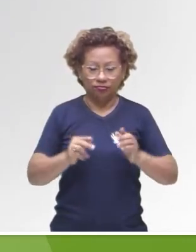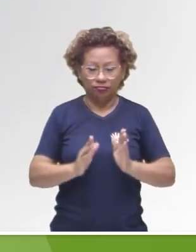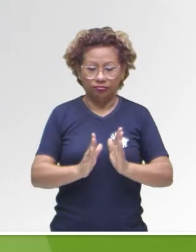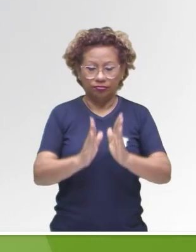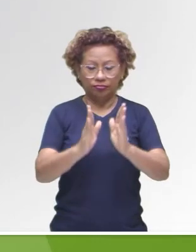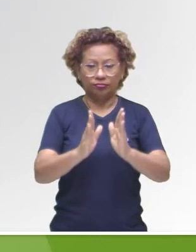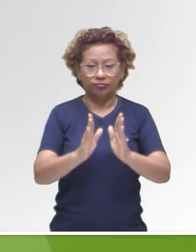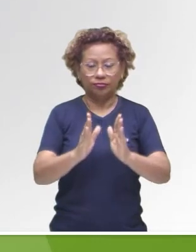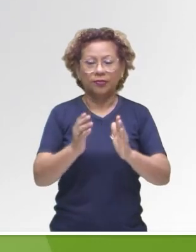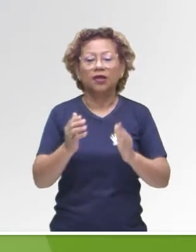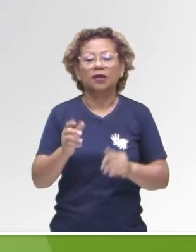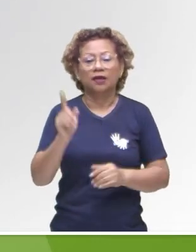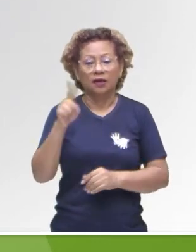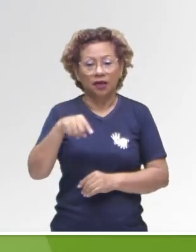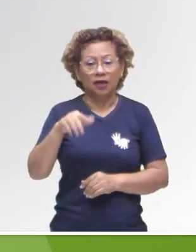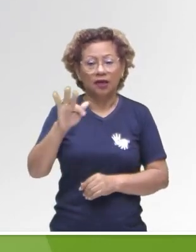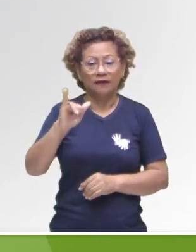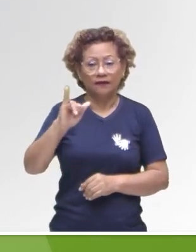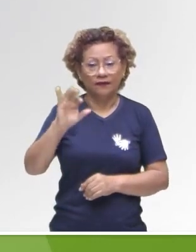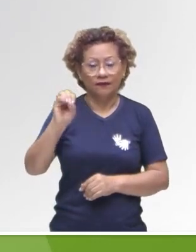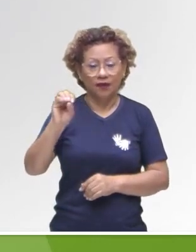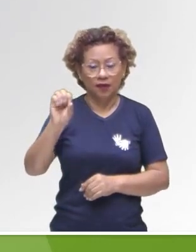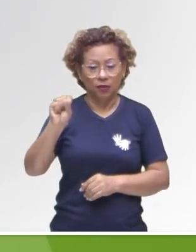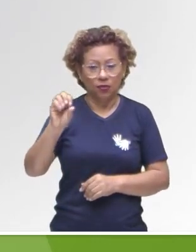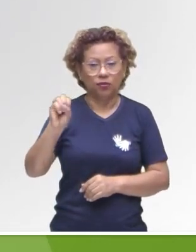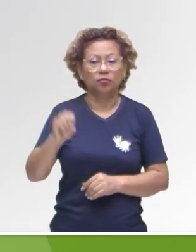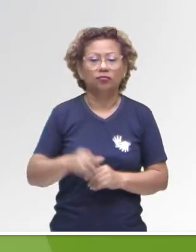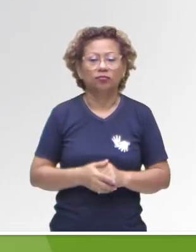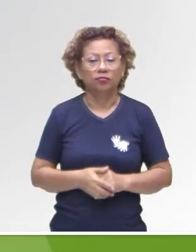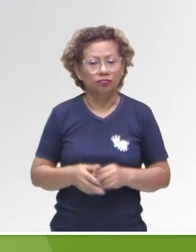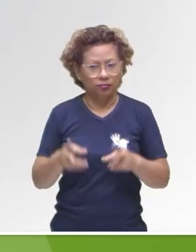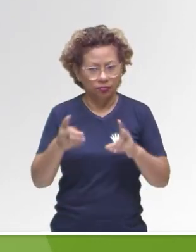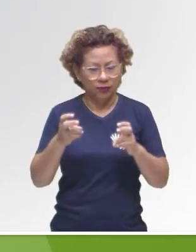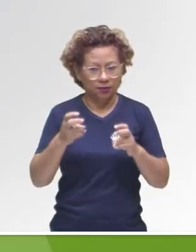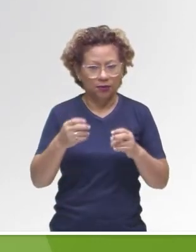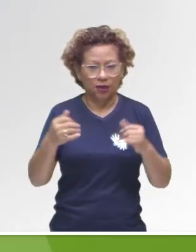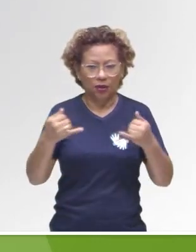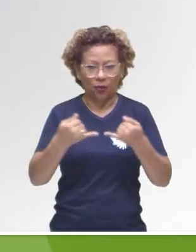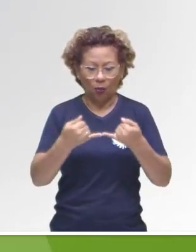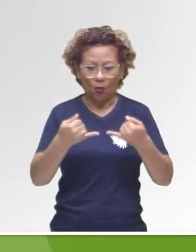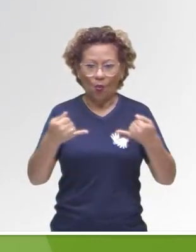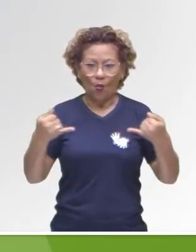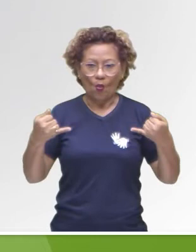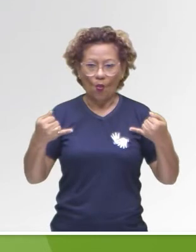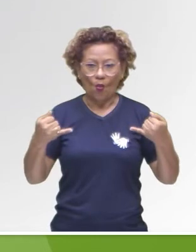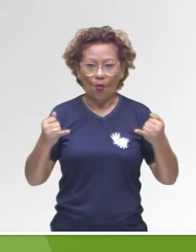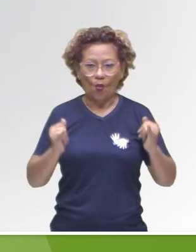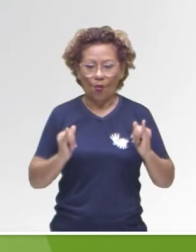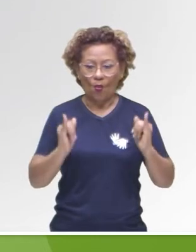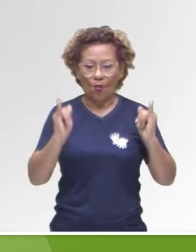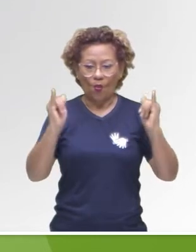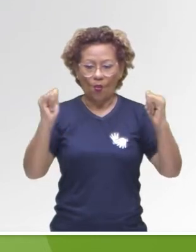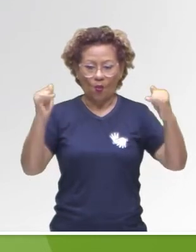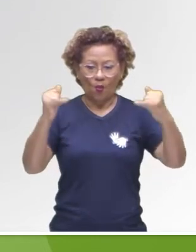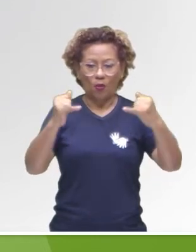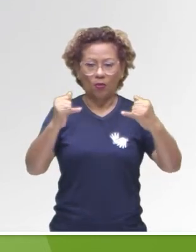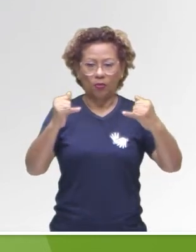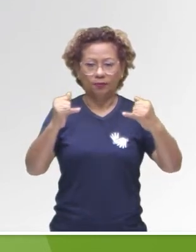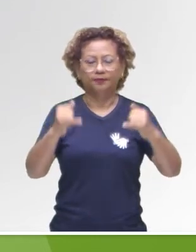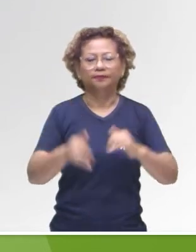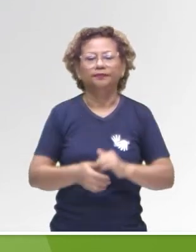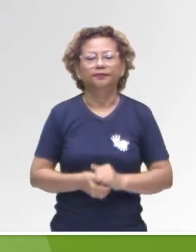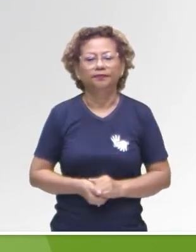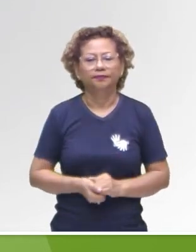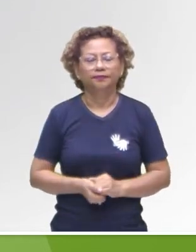os fios de ligação, né? É os fios de ligação ou as pistas, né? Num circuito elétrico a gente